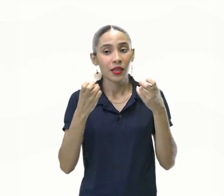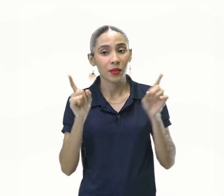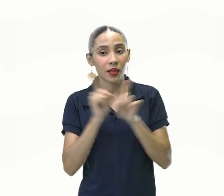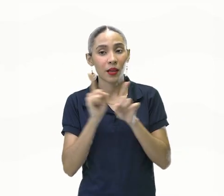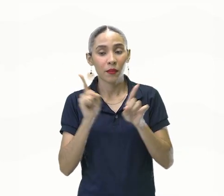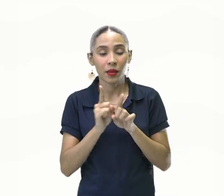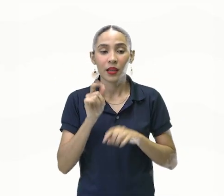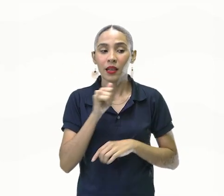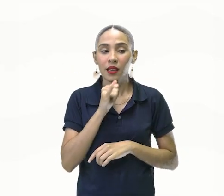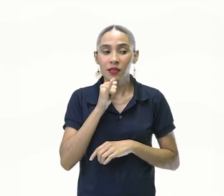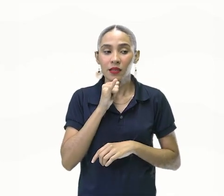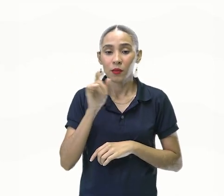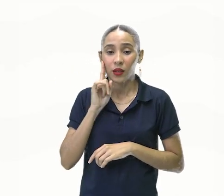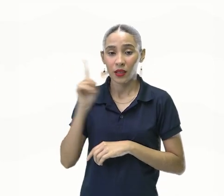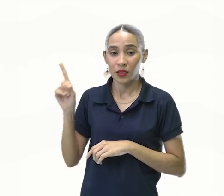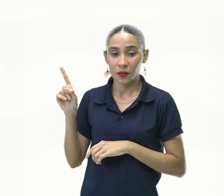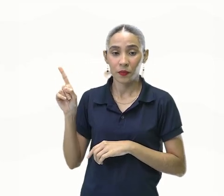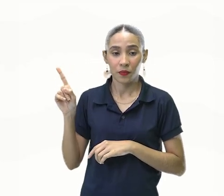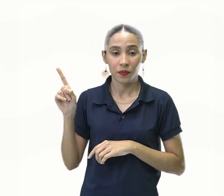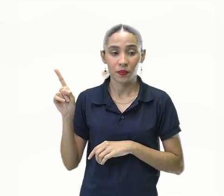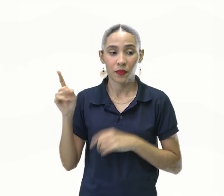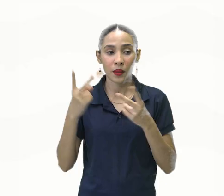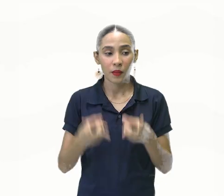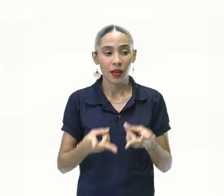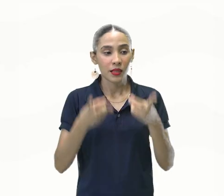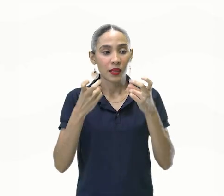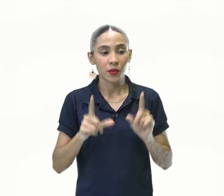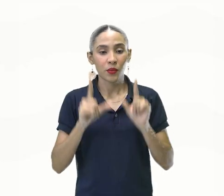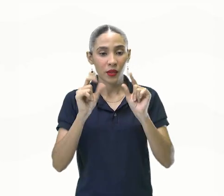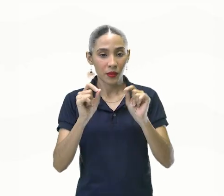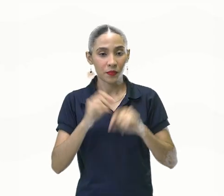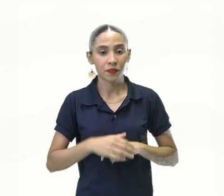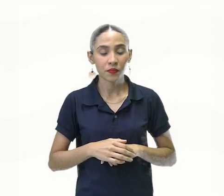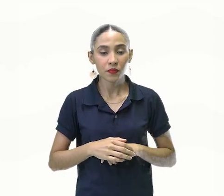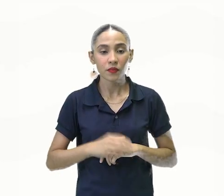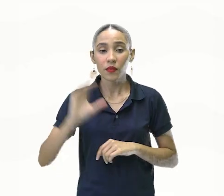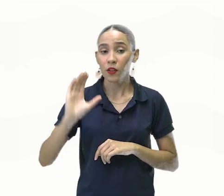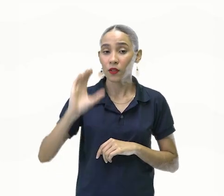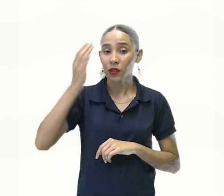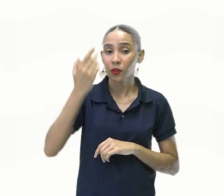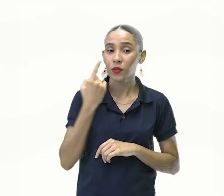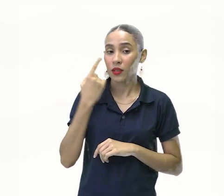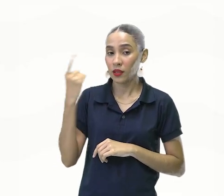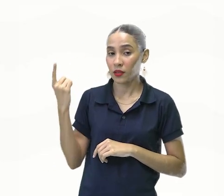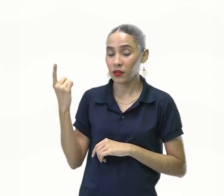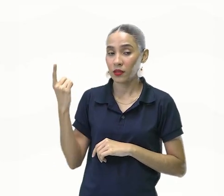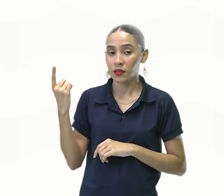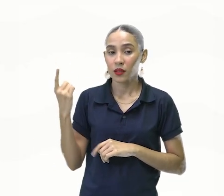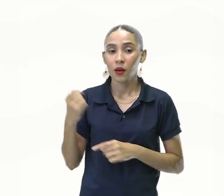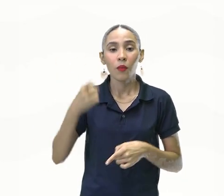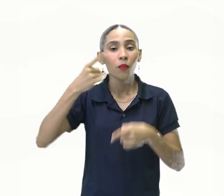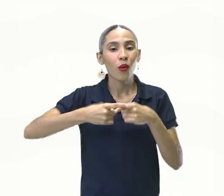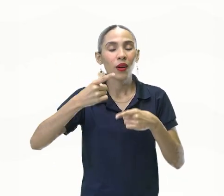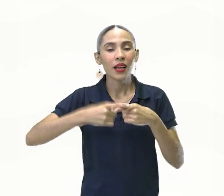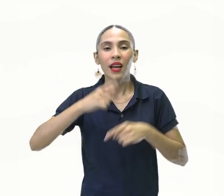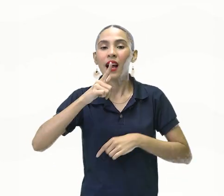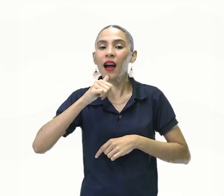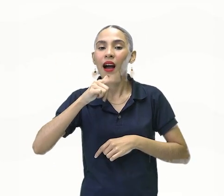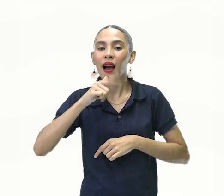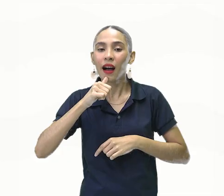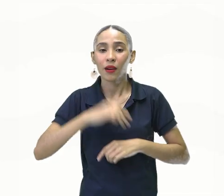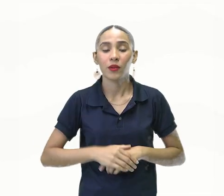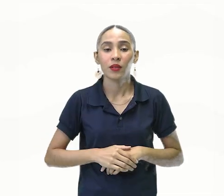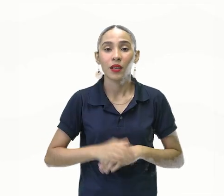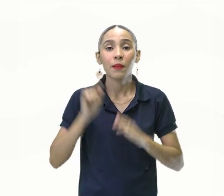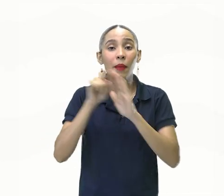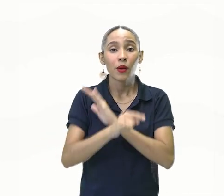você percebe aí, neste caso, eu percebo para este fenômeno, por que que